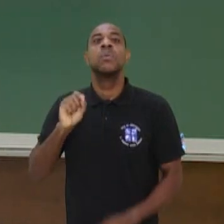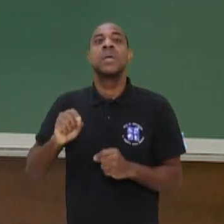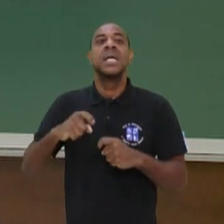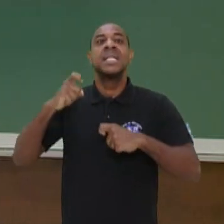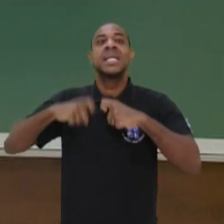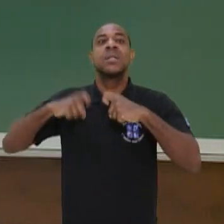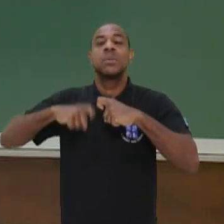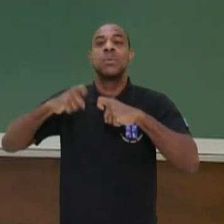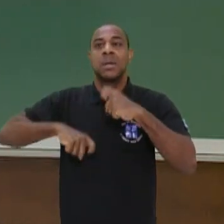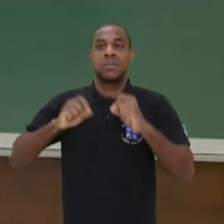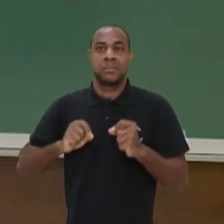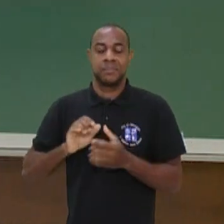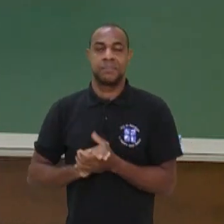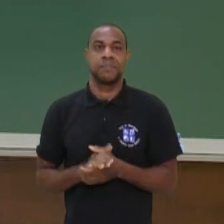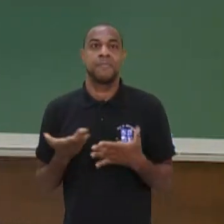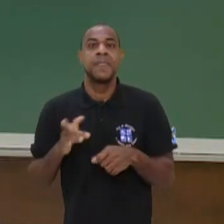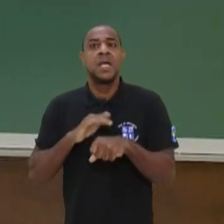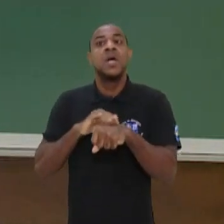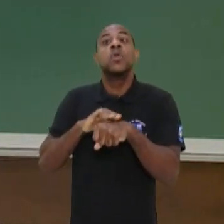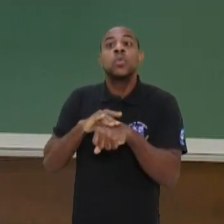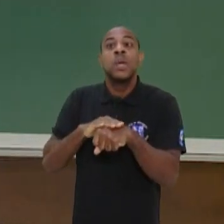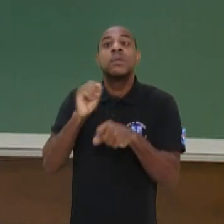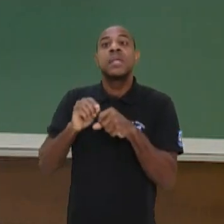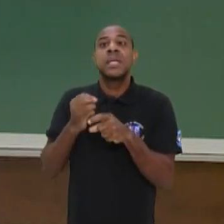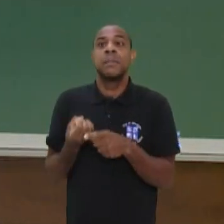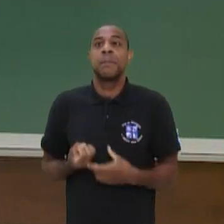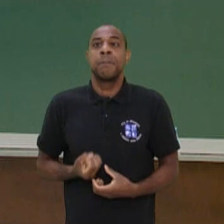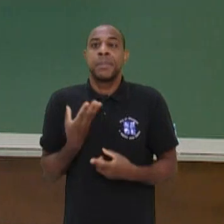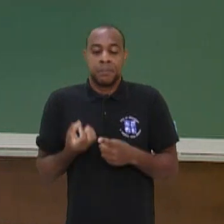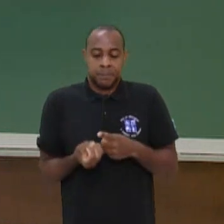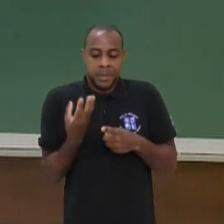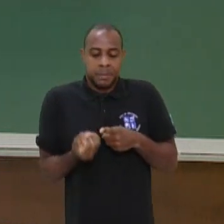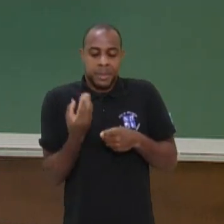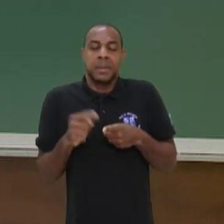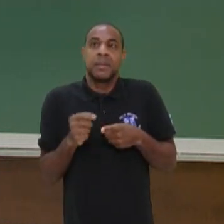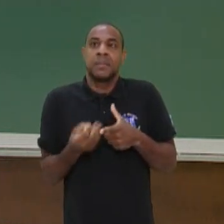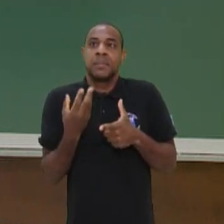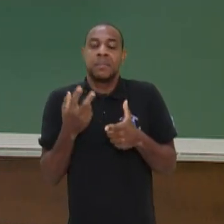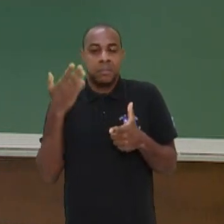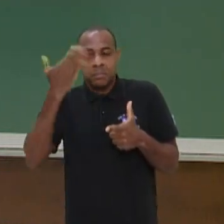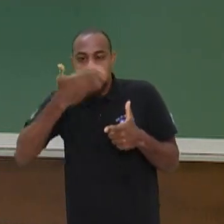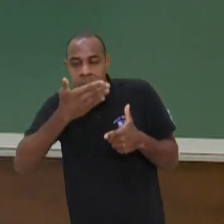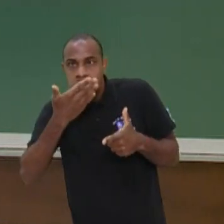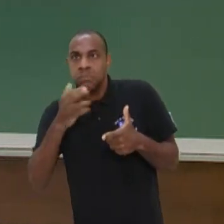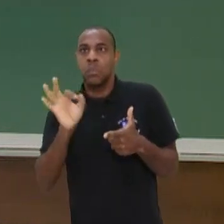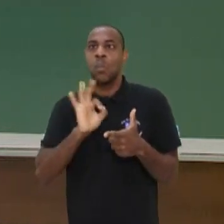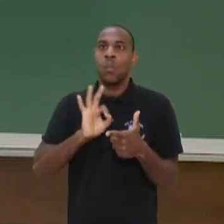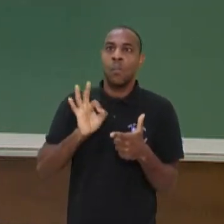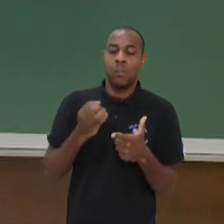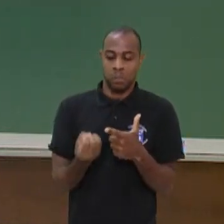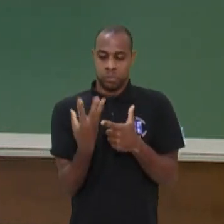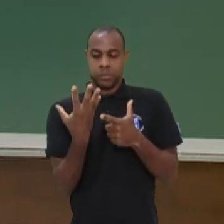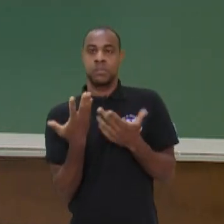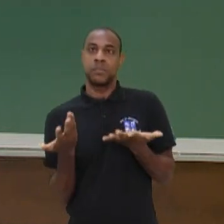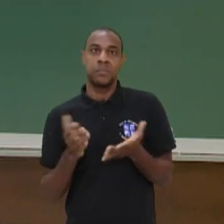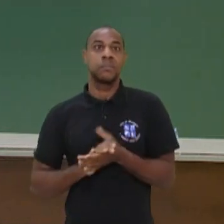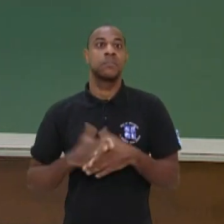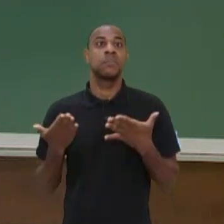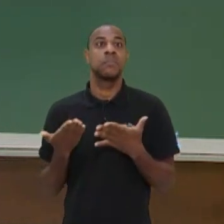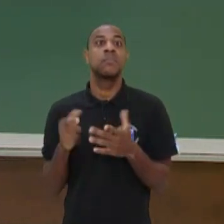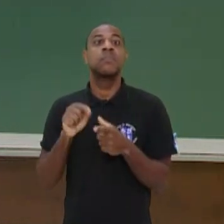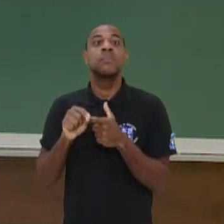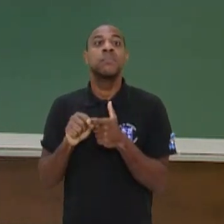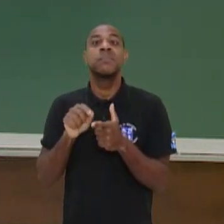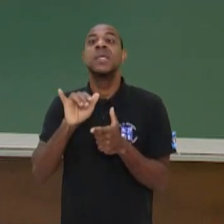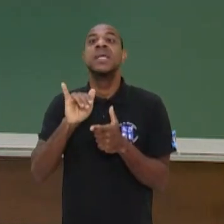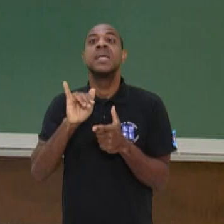que considera o seguinte: doença é aquilo que se manifesta, aquilo muitas vezes visível, outras vezes não, mas já está manifestado. As infecções